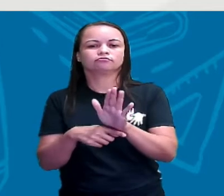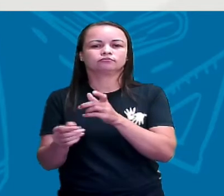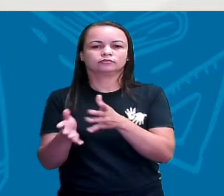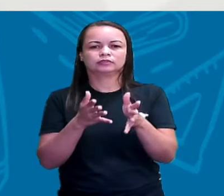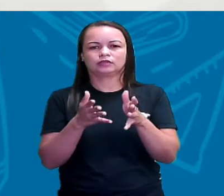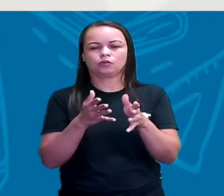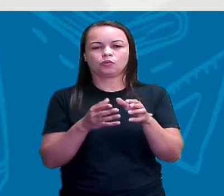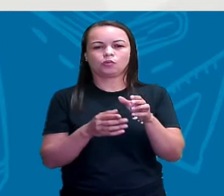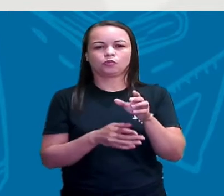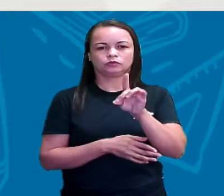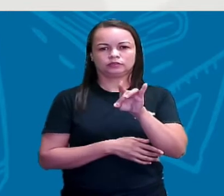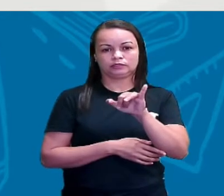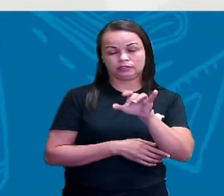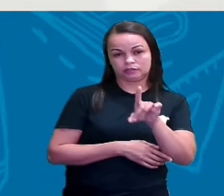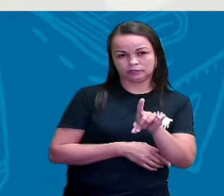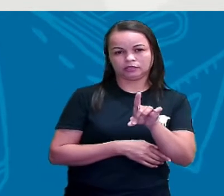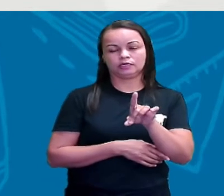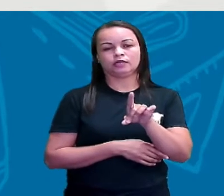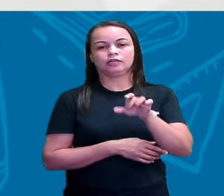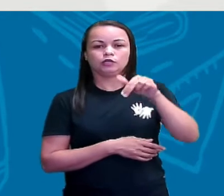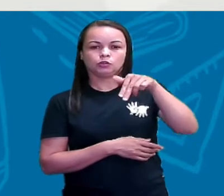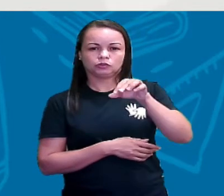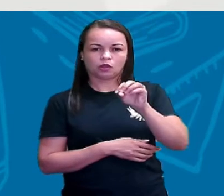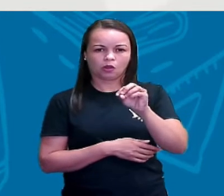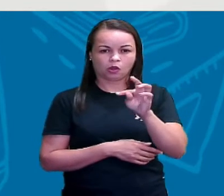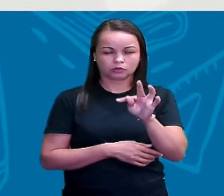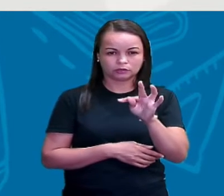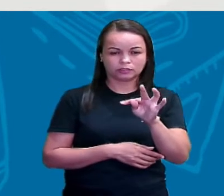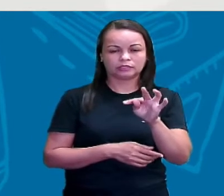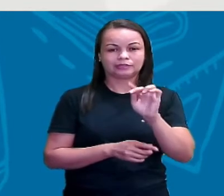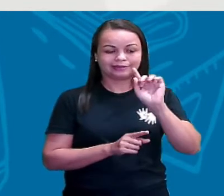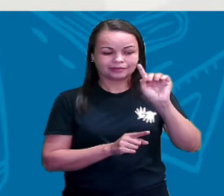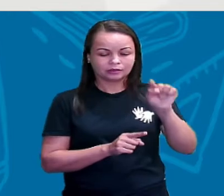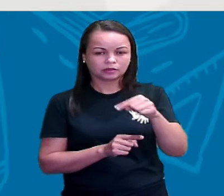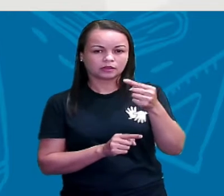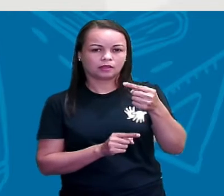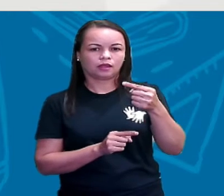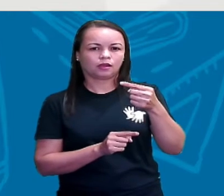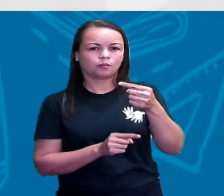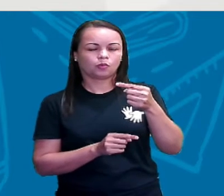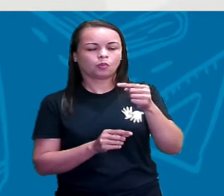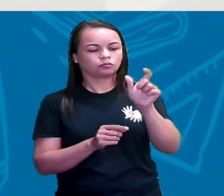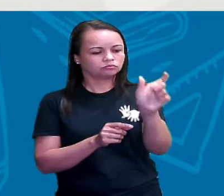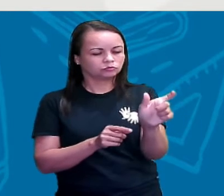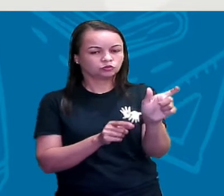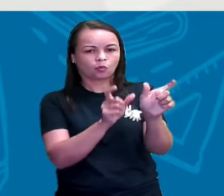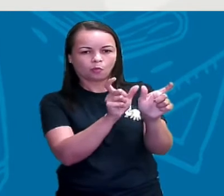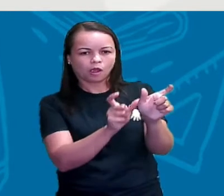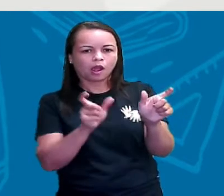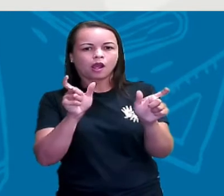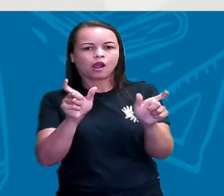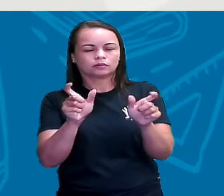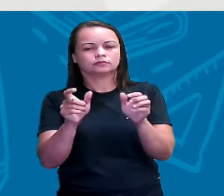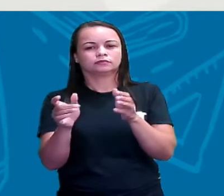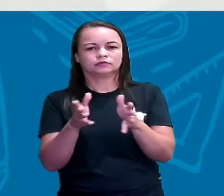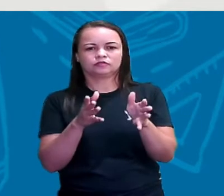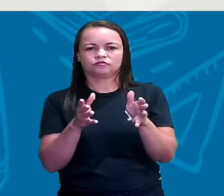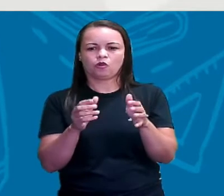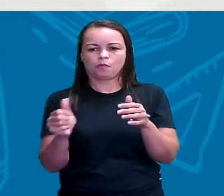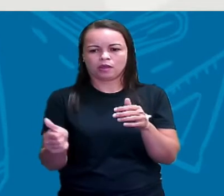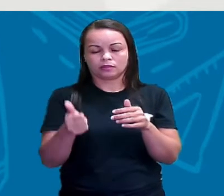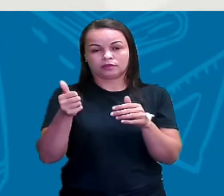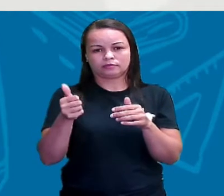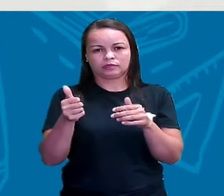o did com o not depois do sujeito. E aí, tua frase continua do mesmo jeito. Não é como a forma afirmativa, não,